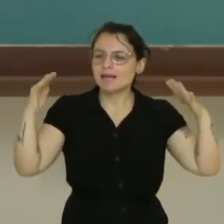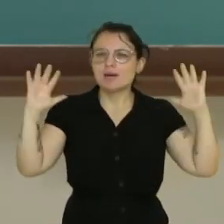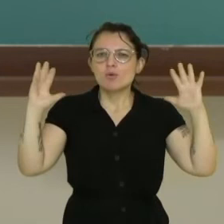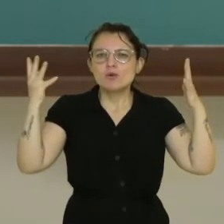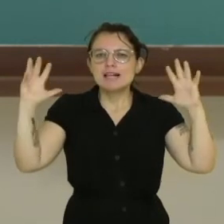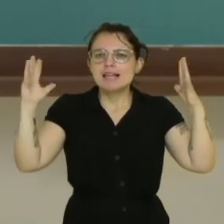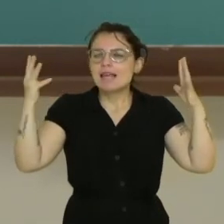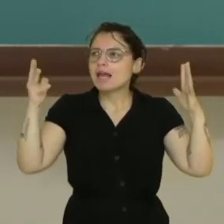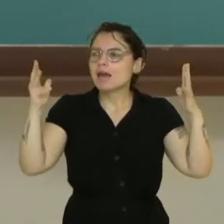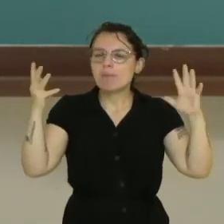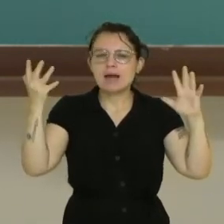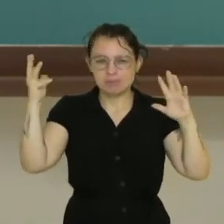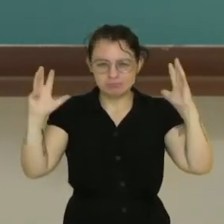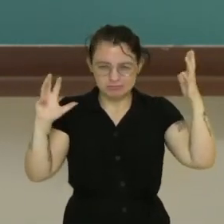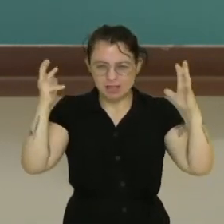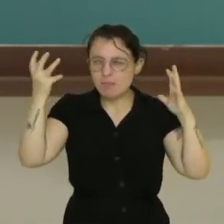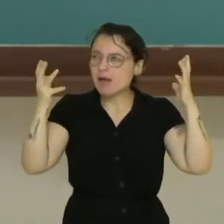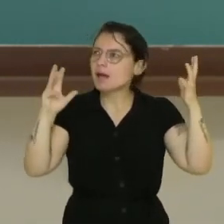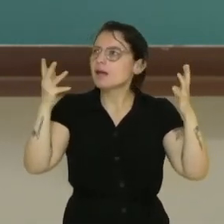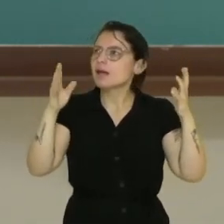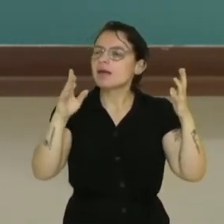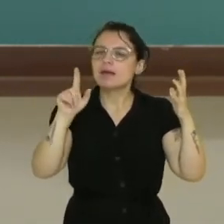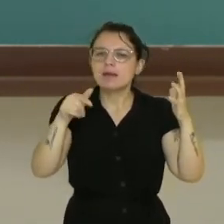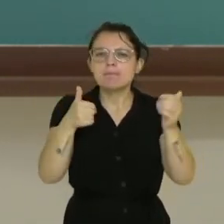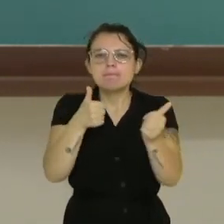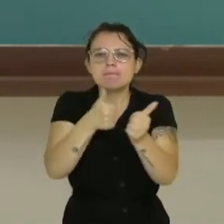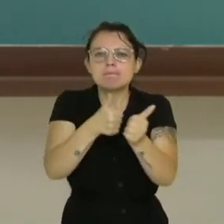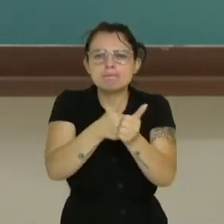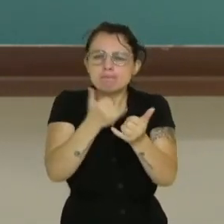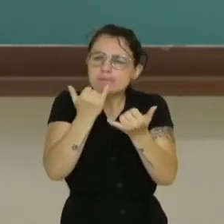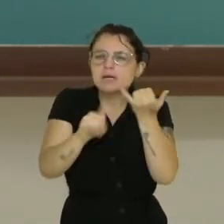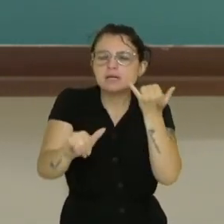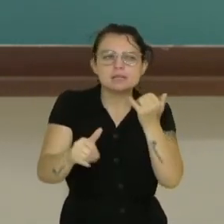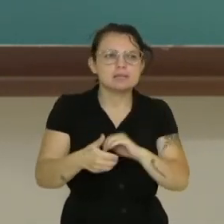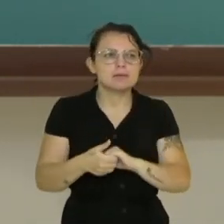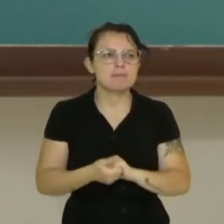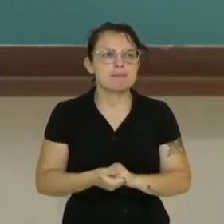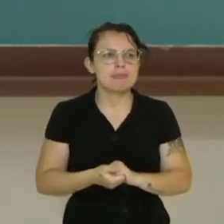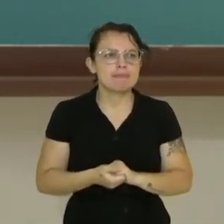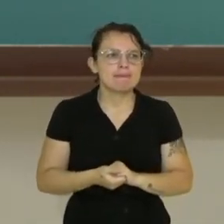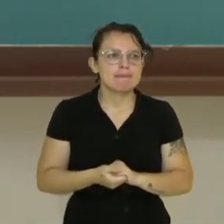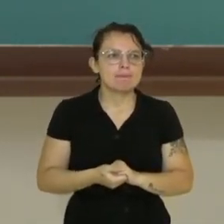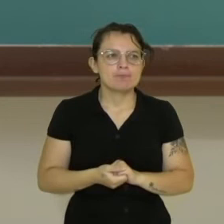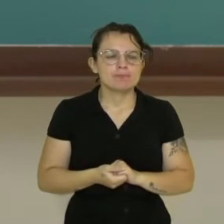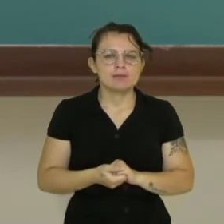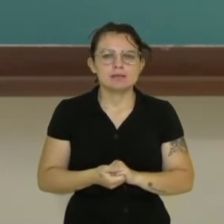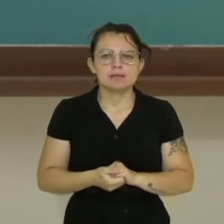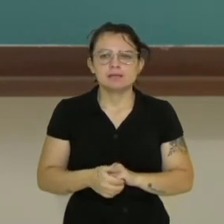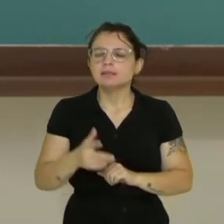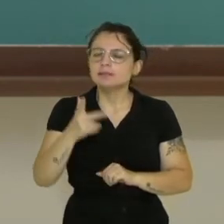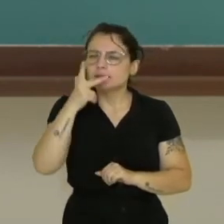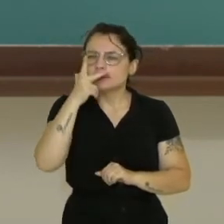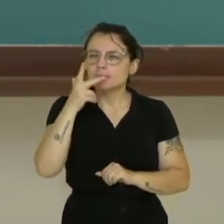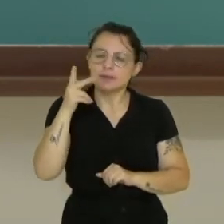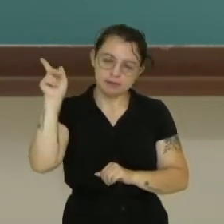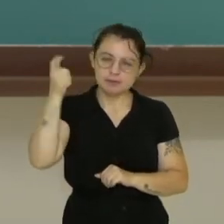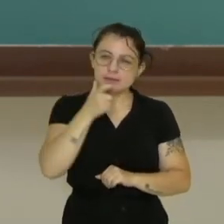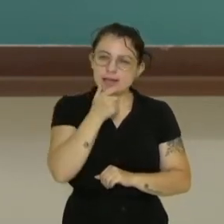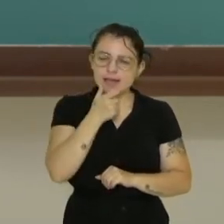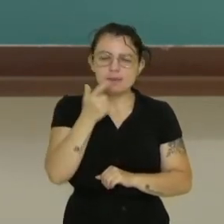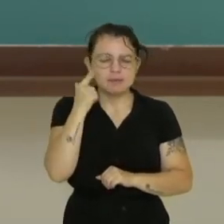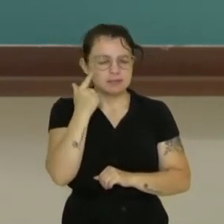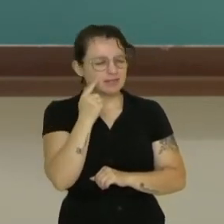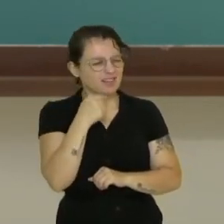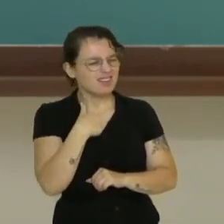da proximidade. Então, naquela região, eles veem como uma extensão, um espaço do